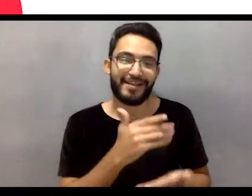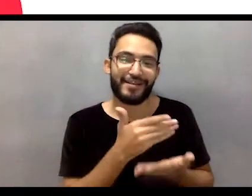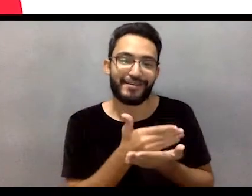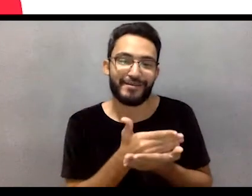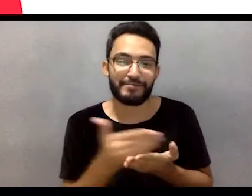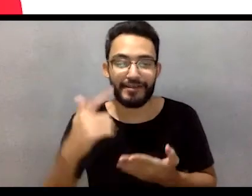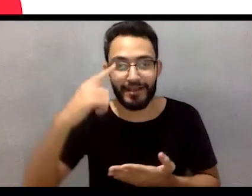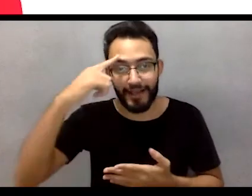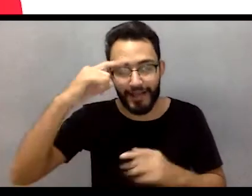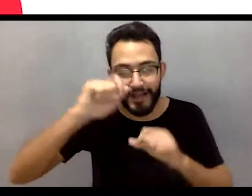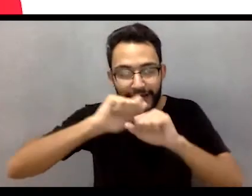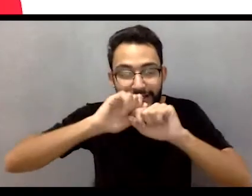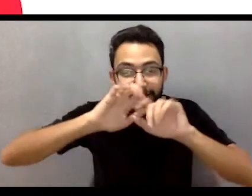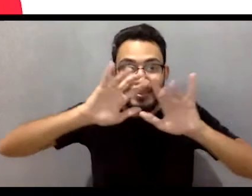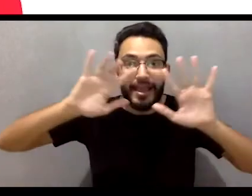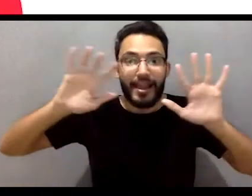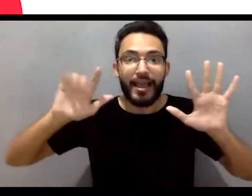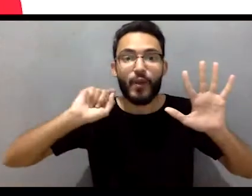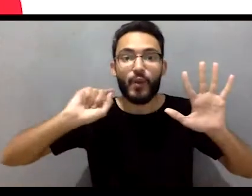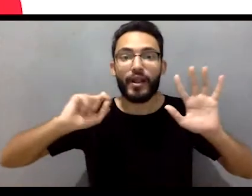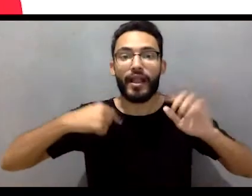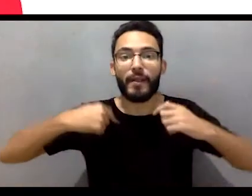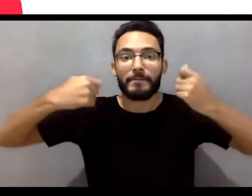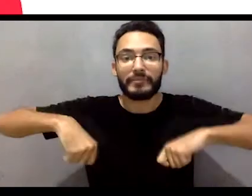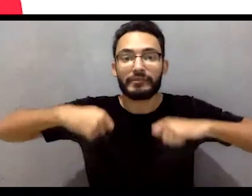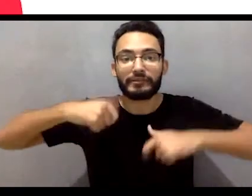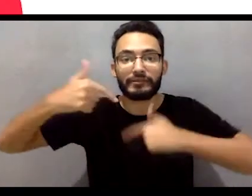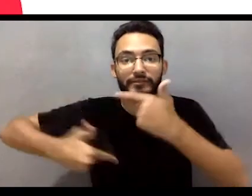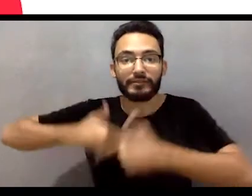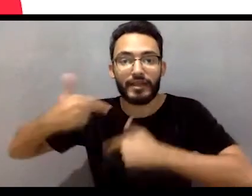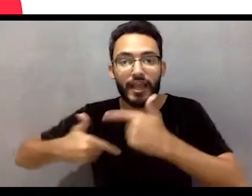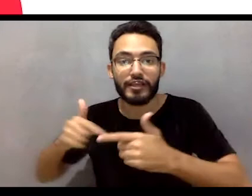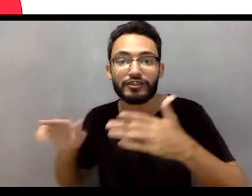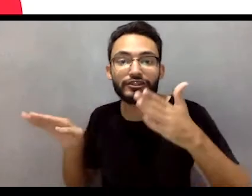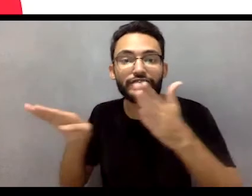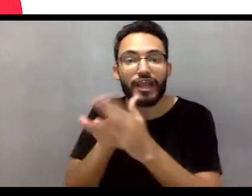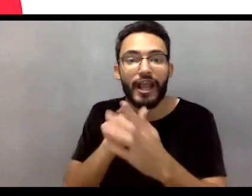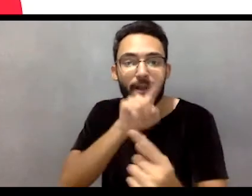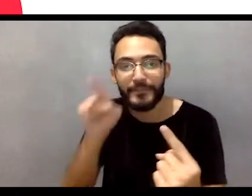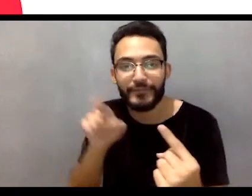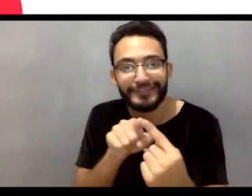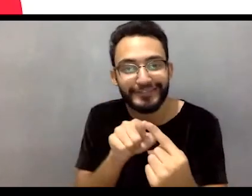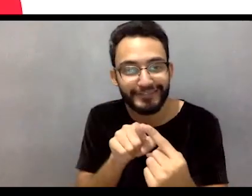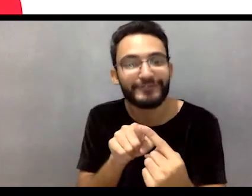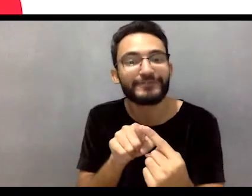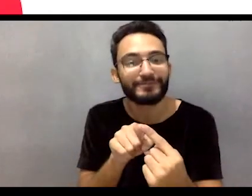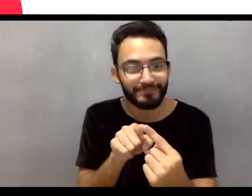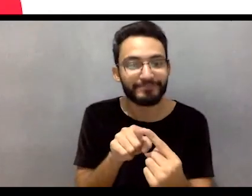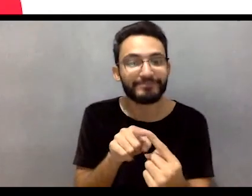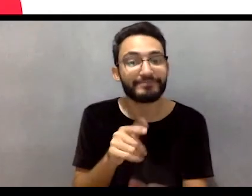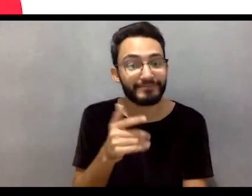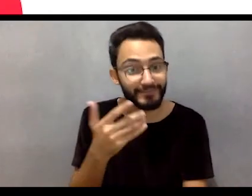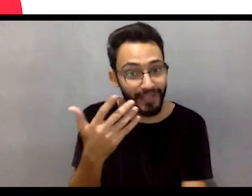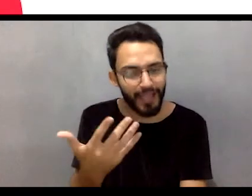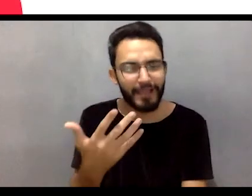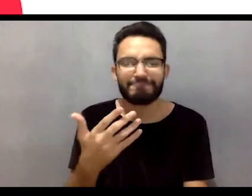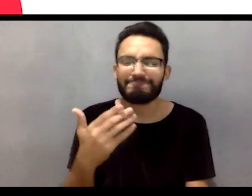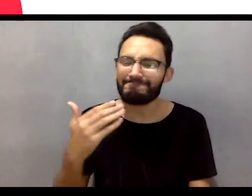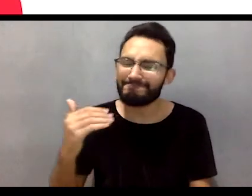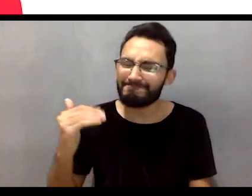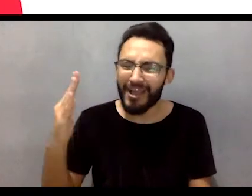ter claramente o que eu preciso fazer para chegar lá. Então, isso é o